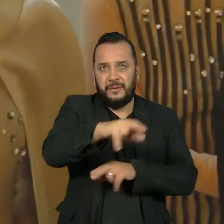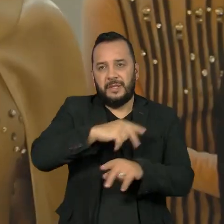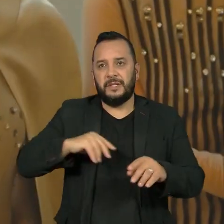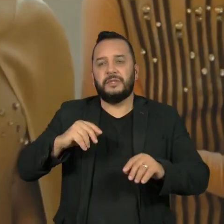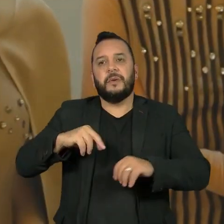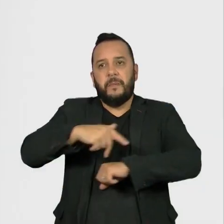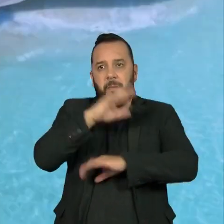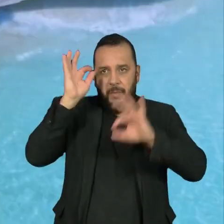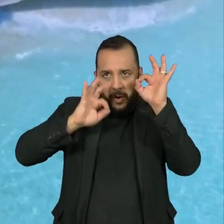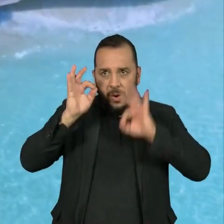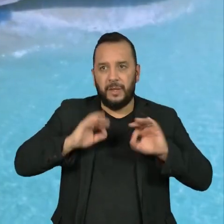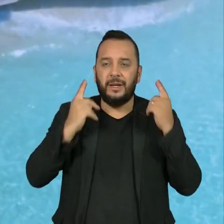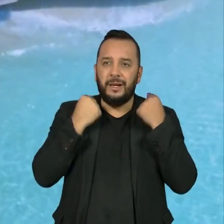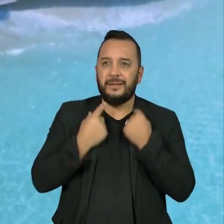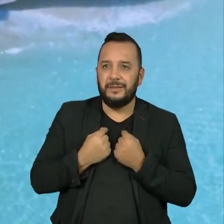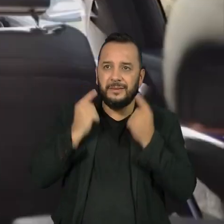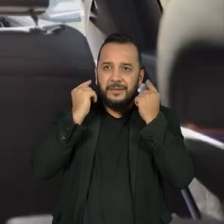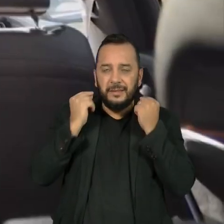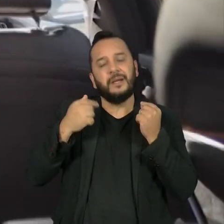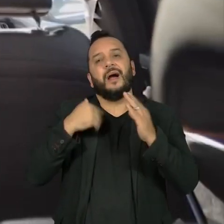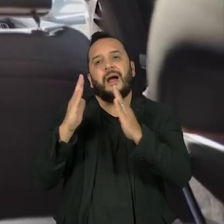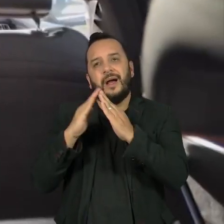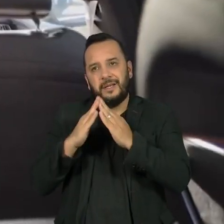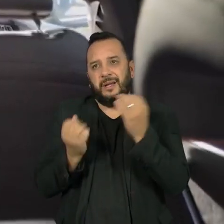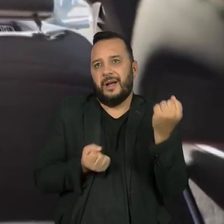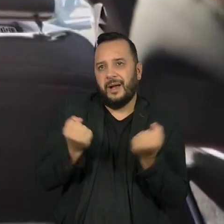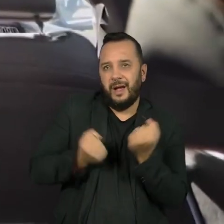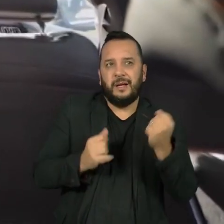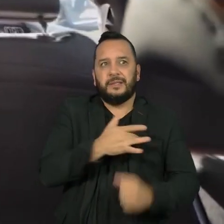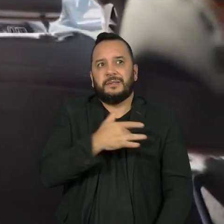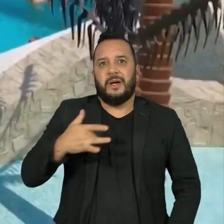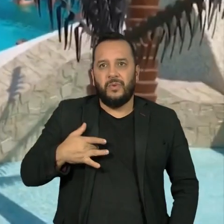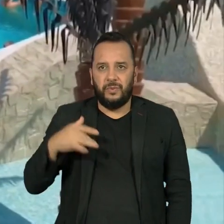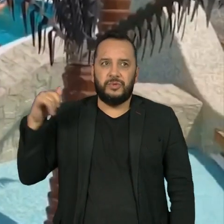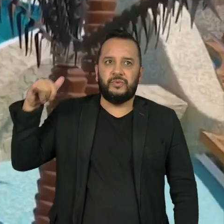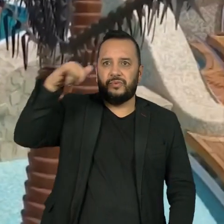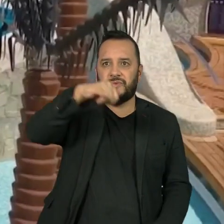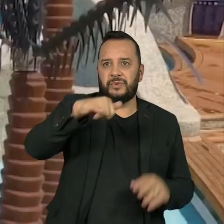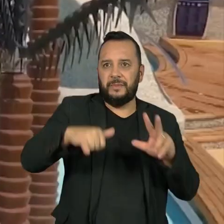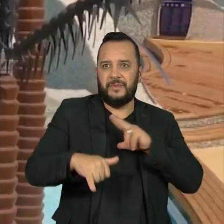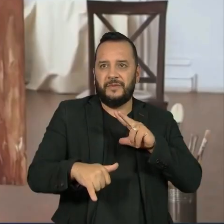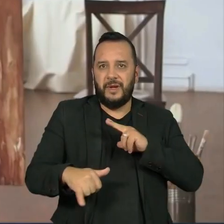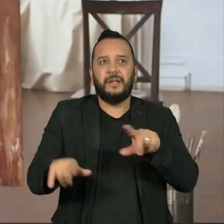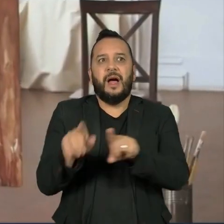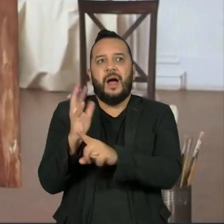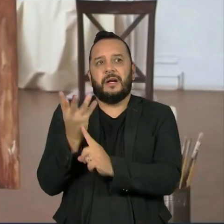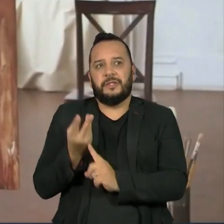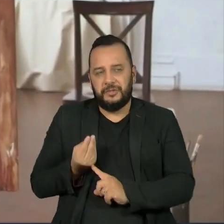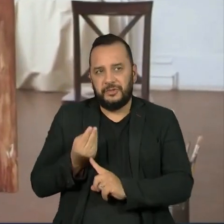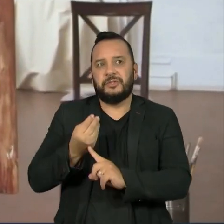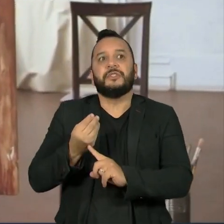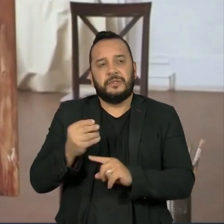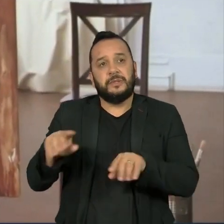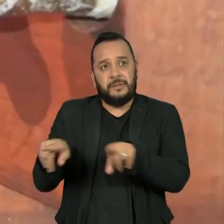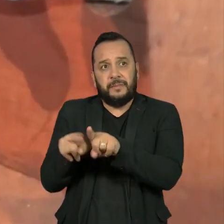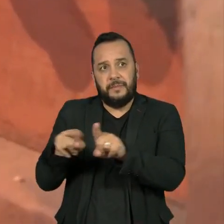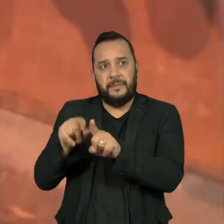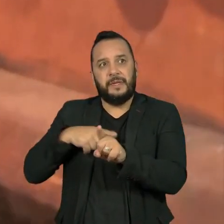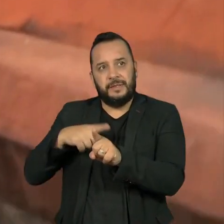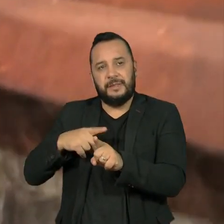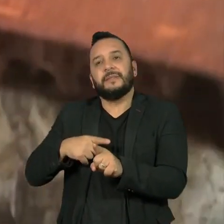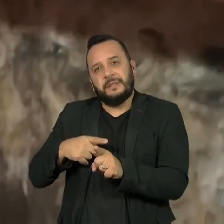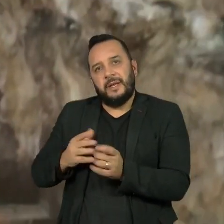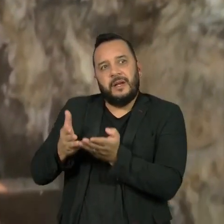e acessórios, imóveis, automóveis, saúde, aeronaves privadas, iates, arte, hotéis e